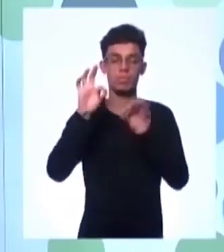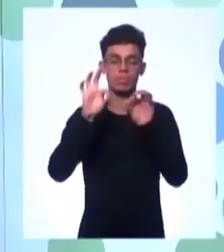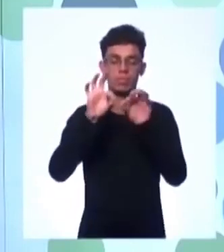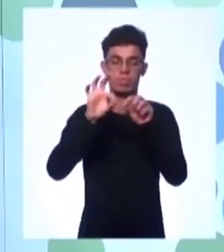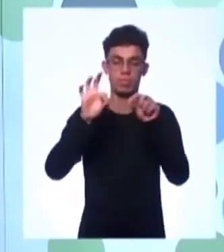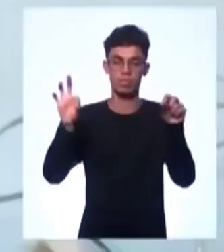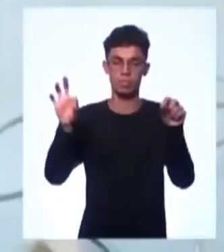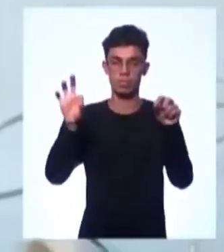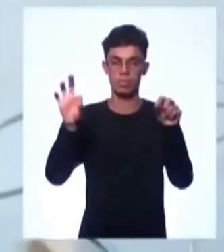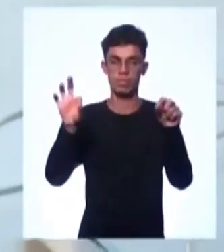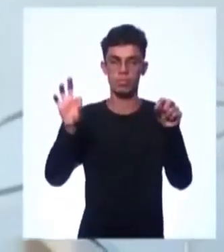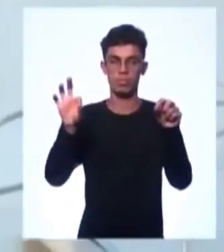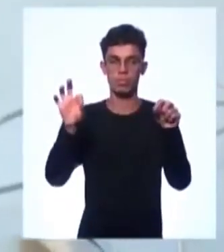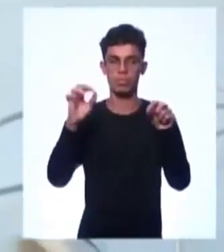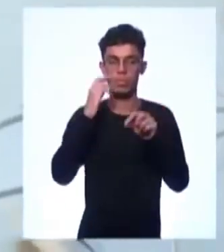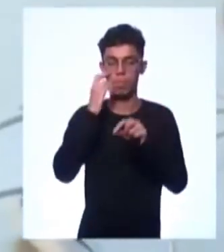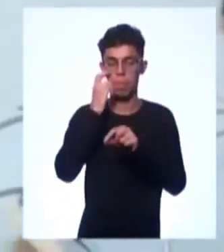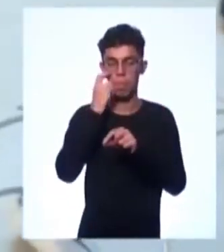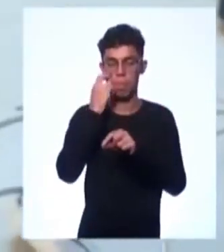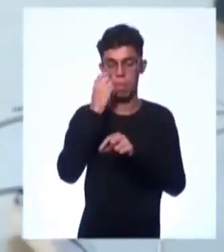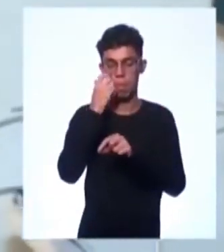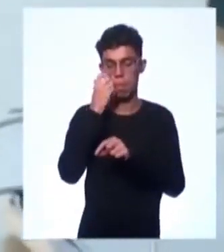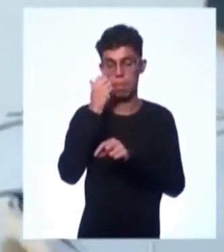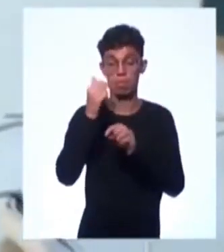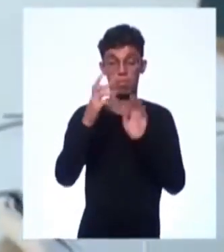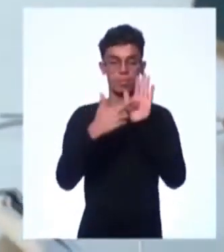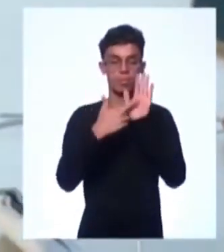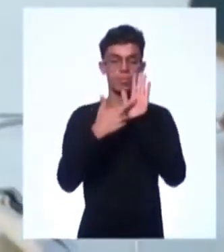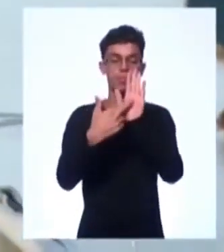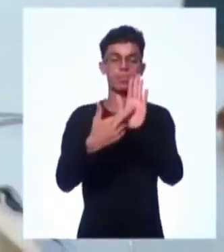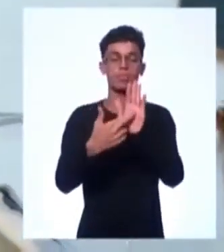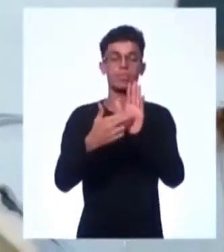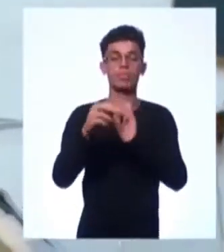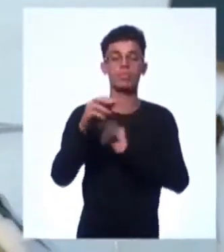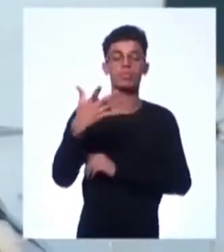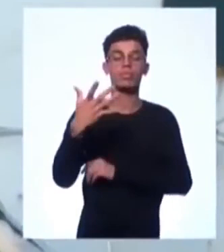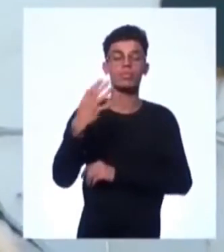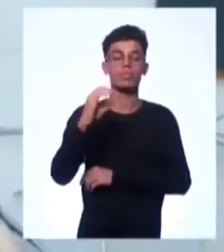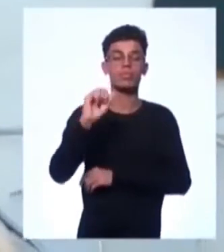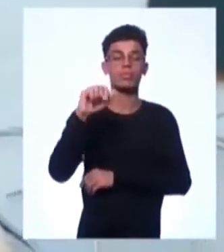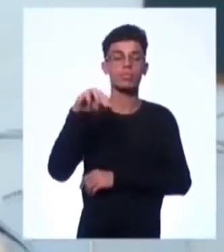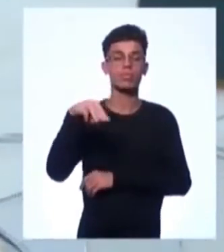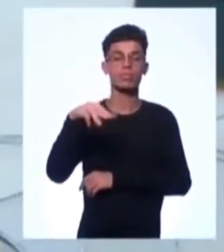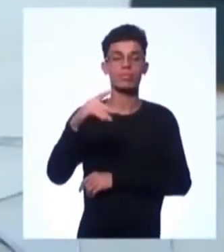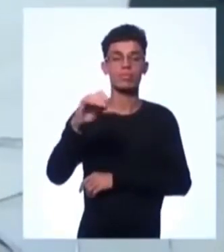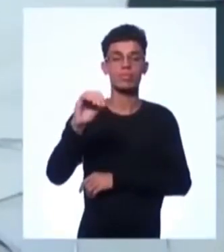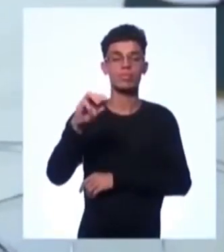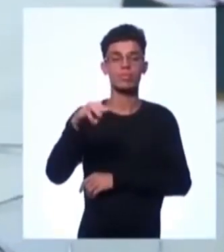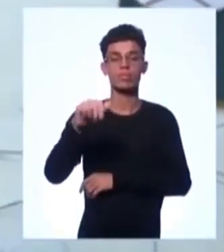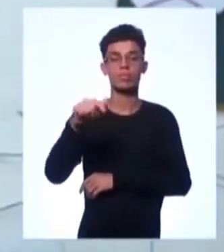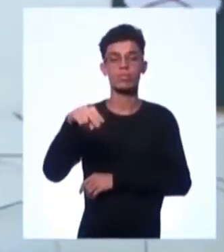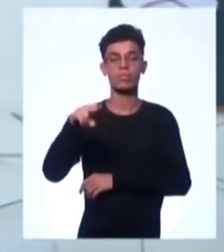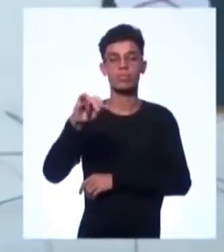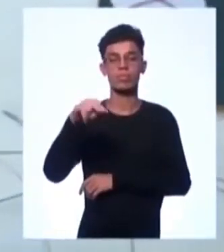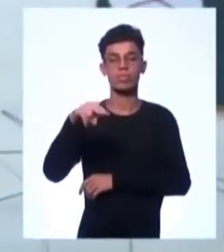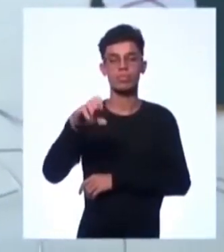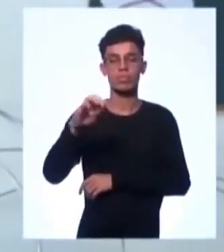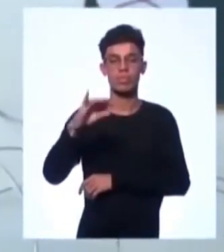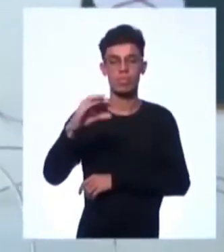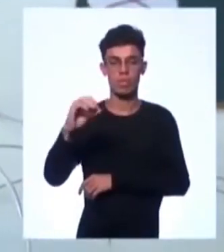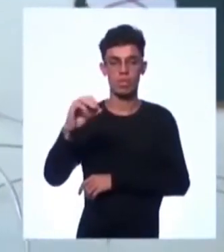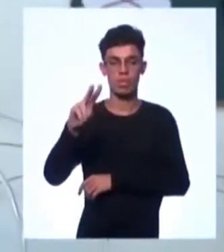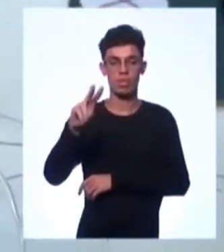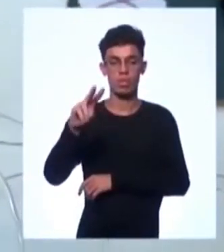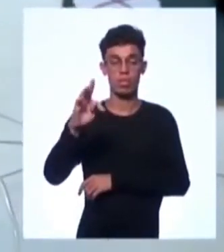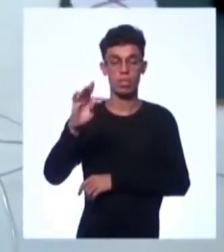que estou na minha mão aqui é para representar o campo magnético terrestre. Então, esse aqui será o